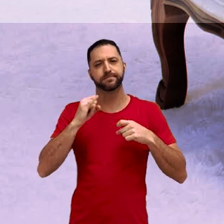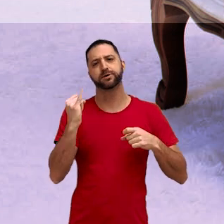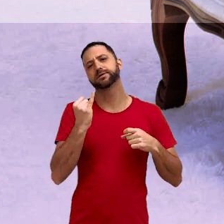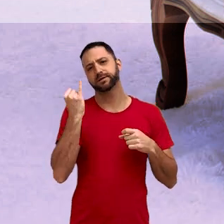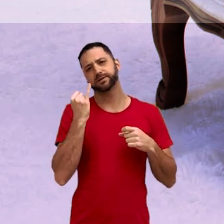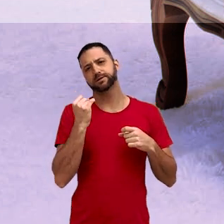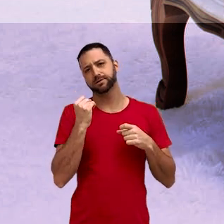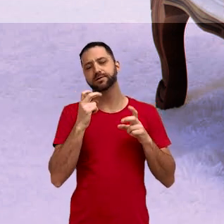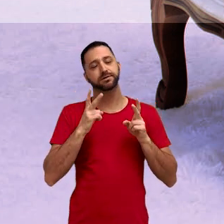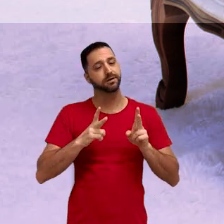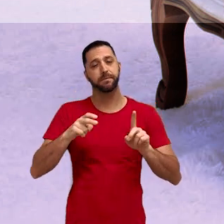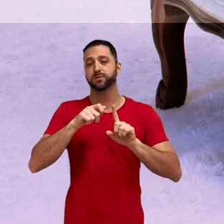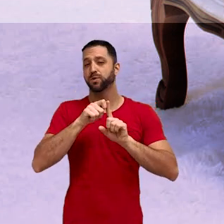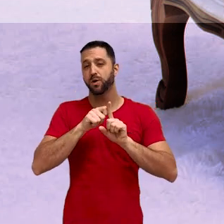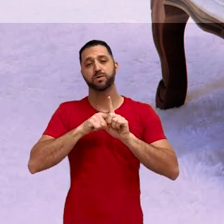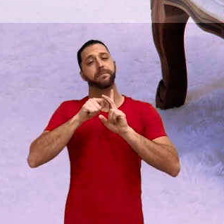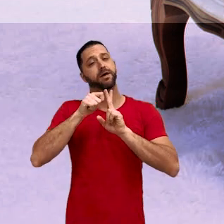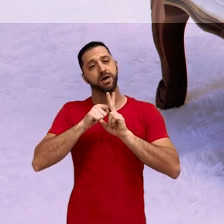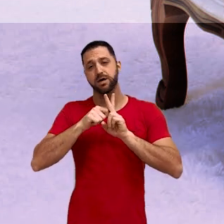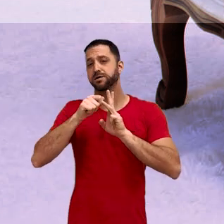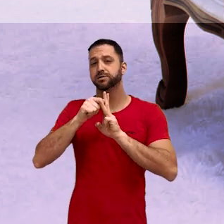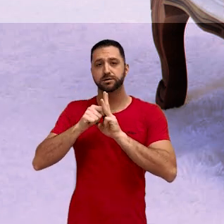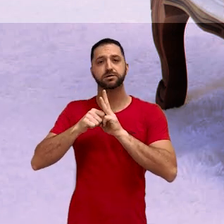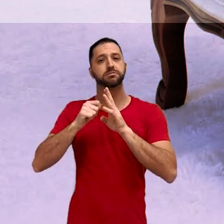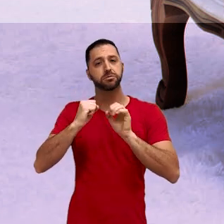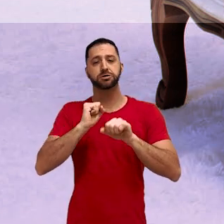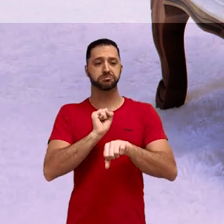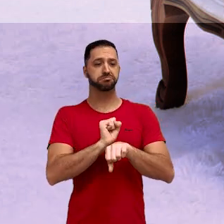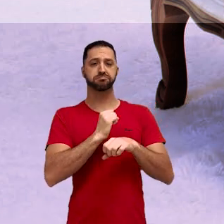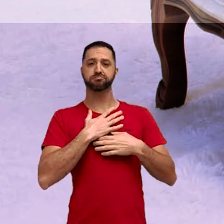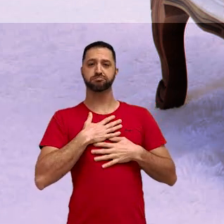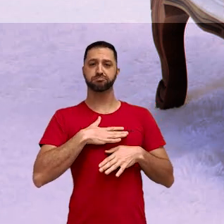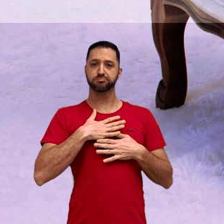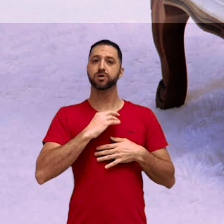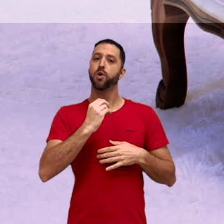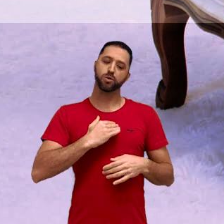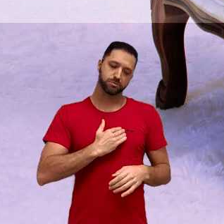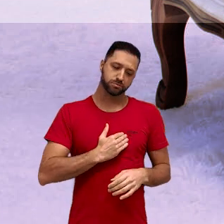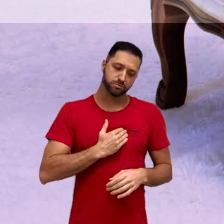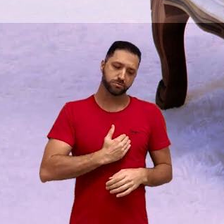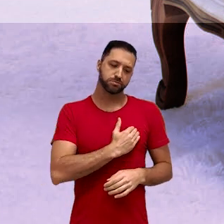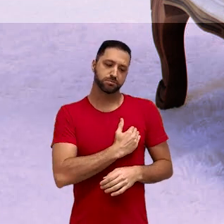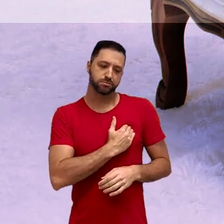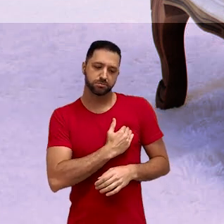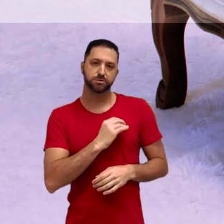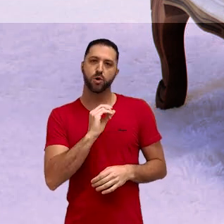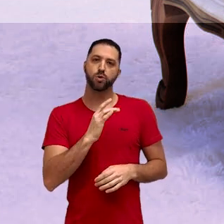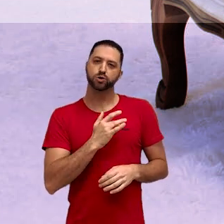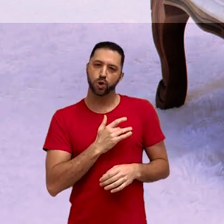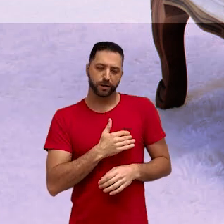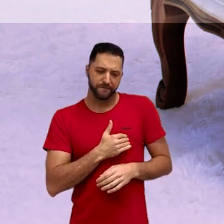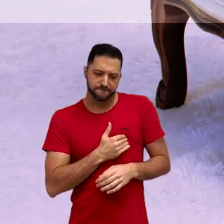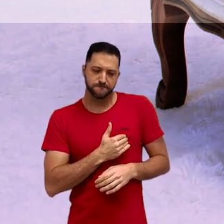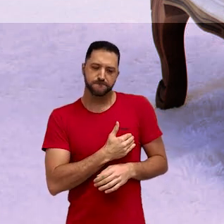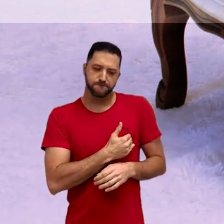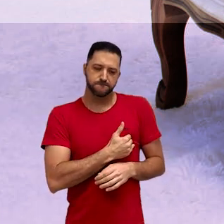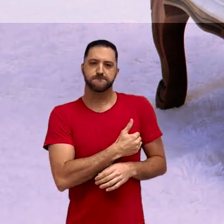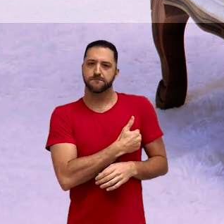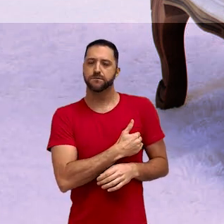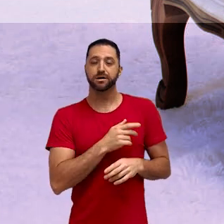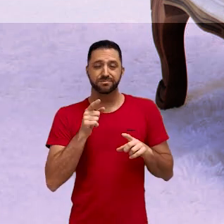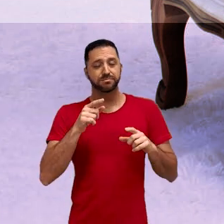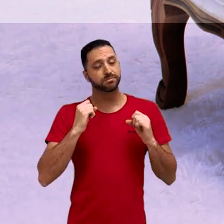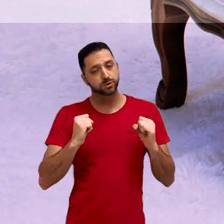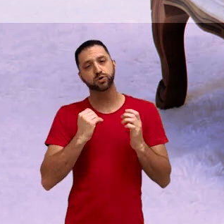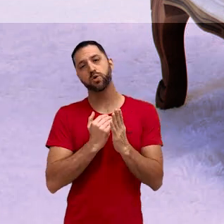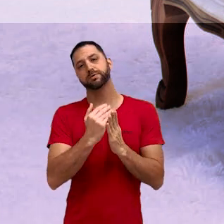a inspeção, que é o olhar que eu falei para você, a estática, a parada, ou a dinâmica que é do movimento, ou seja, a